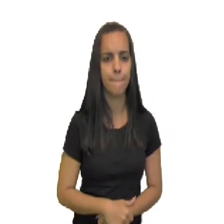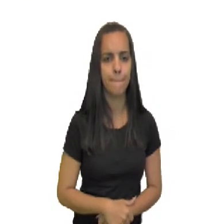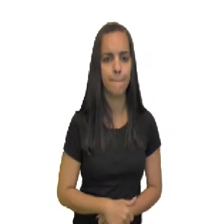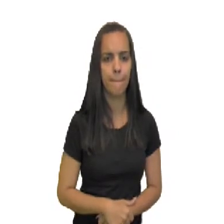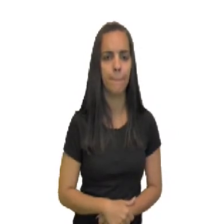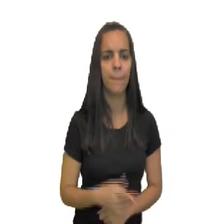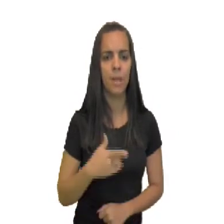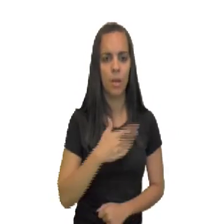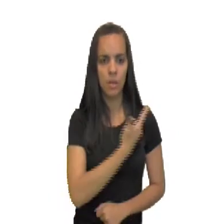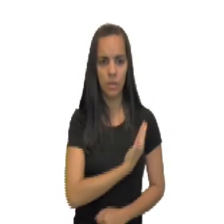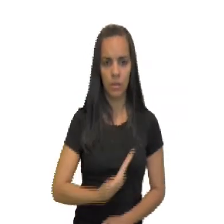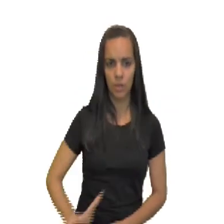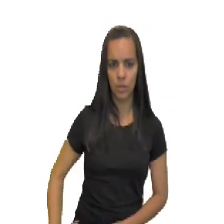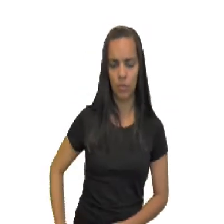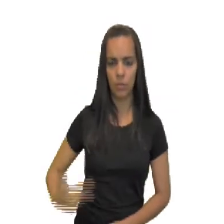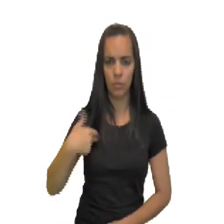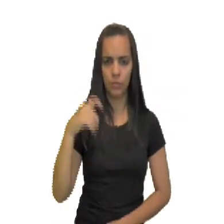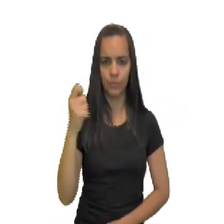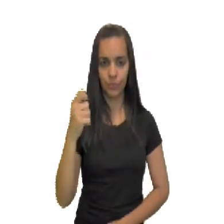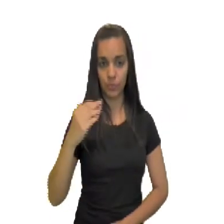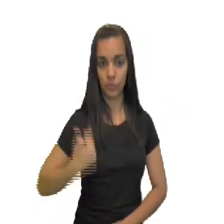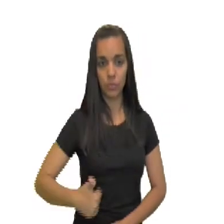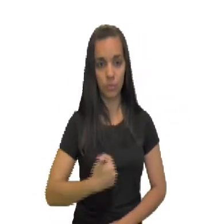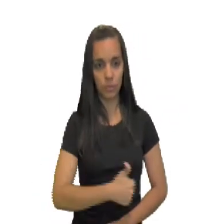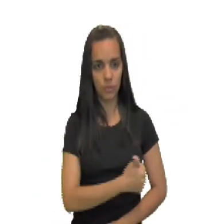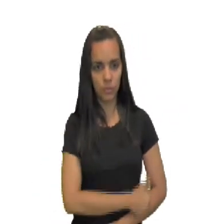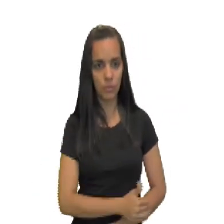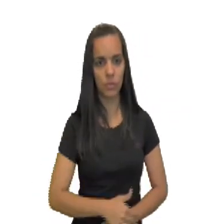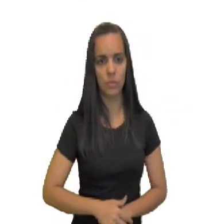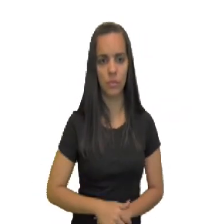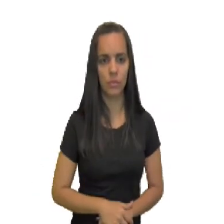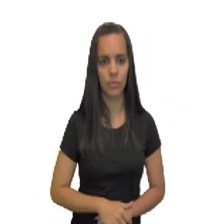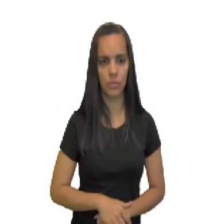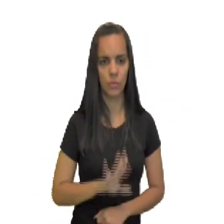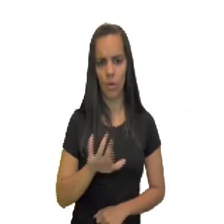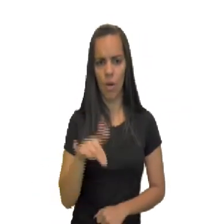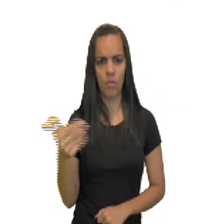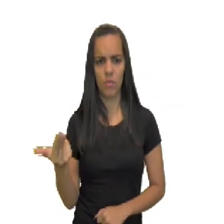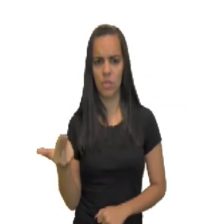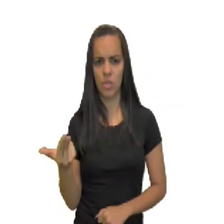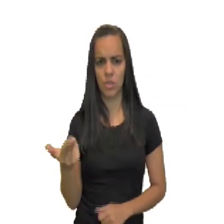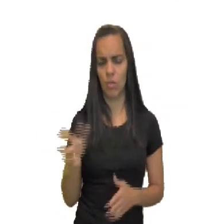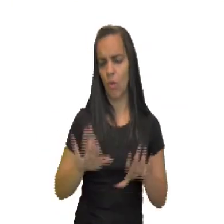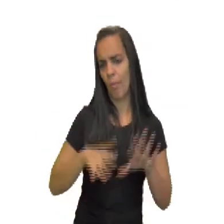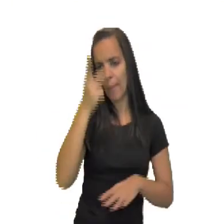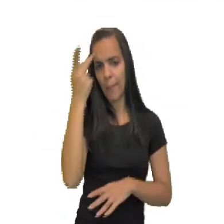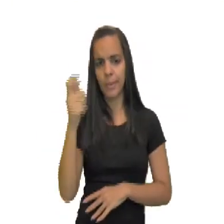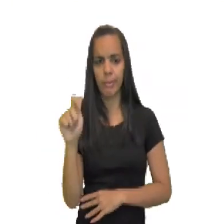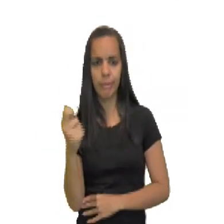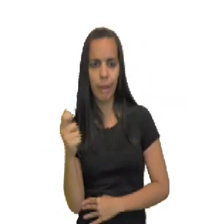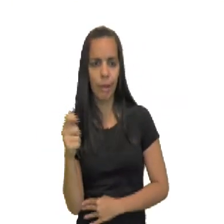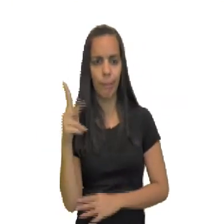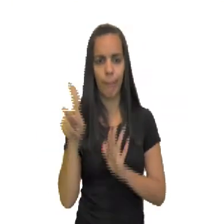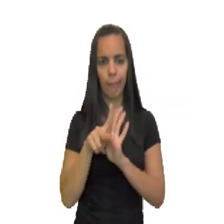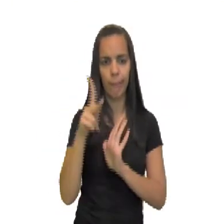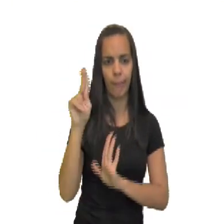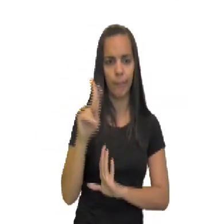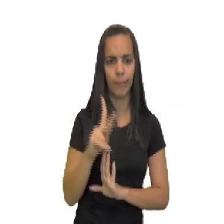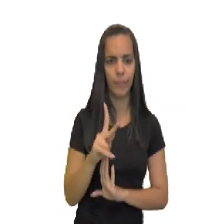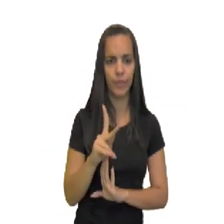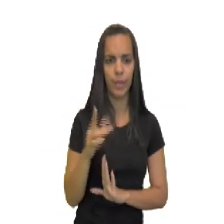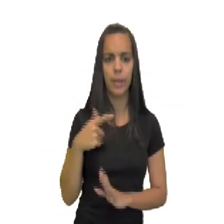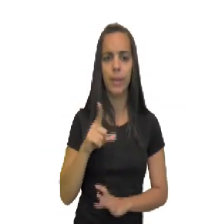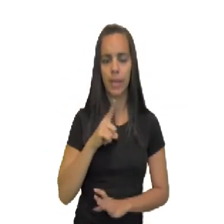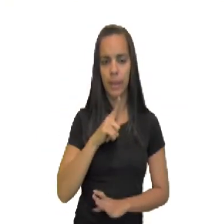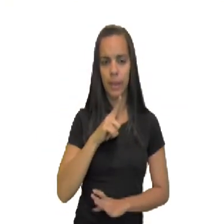o Estado argentino, né, ou algum argentino, ele tem que ter a